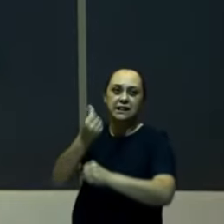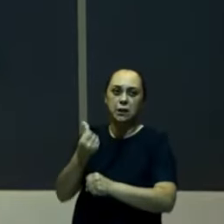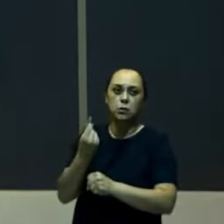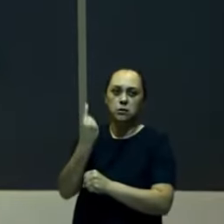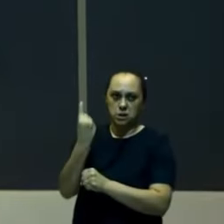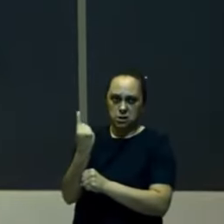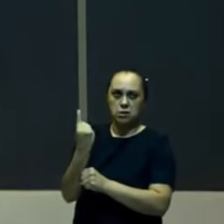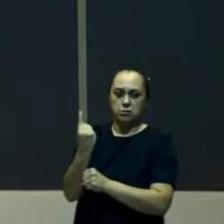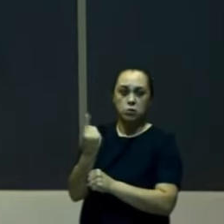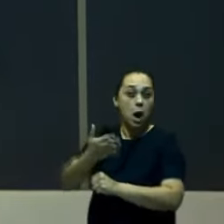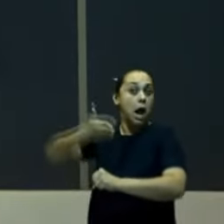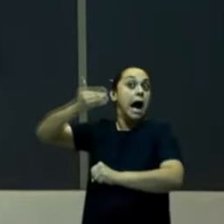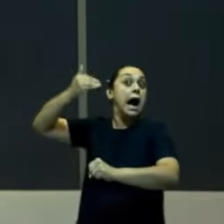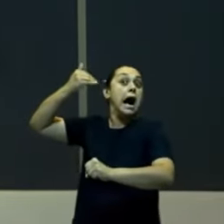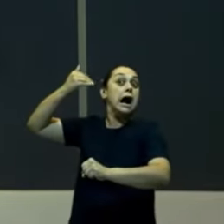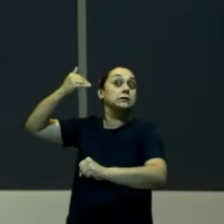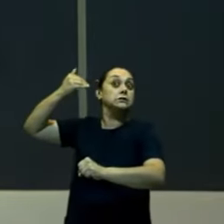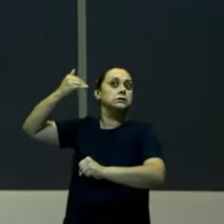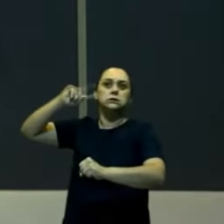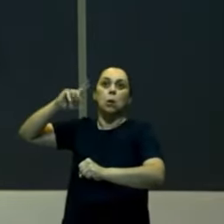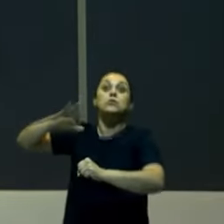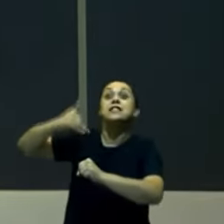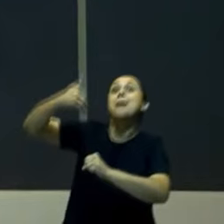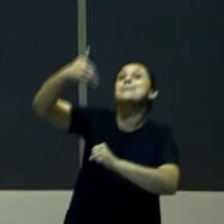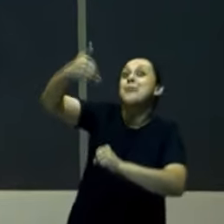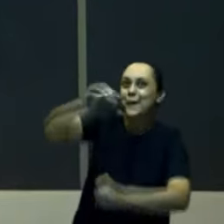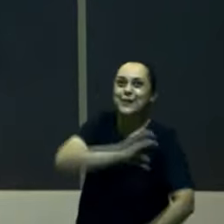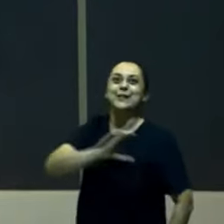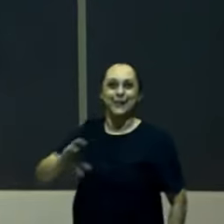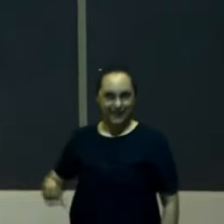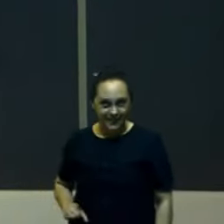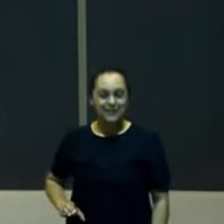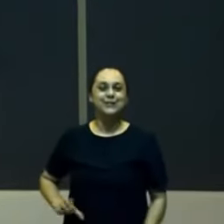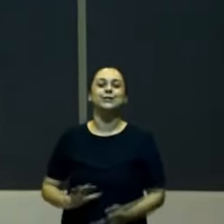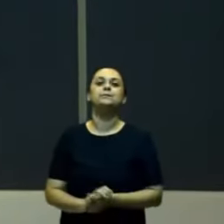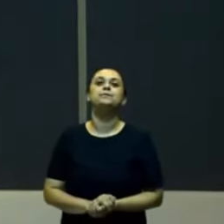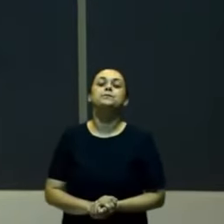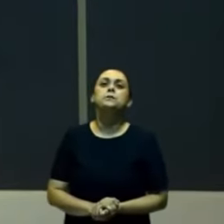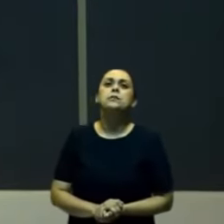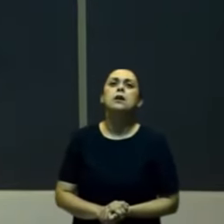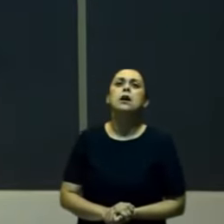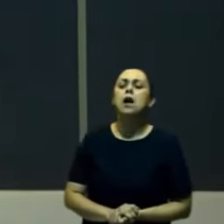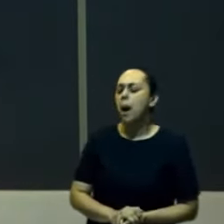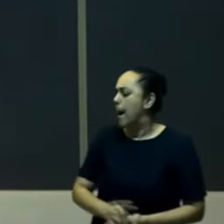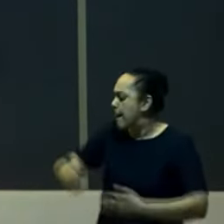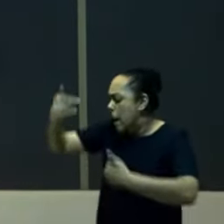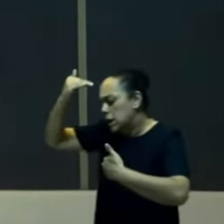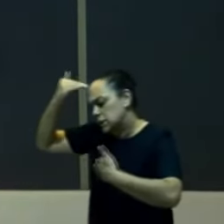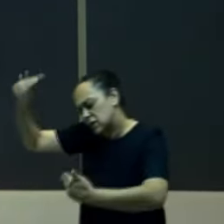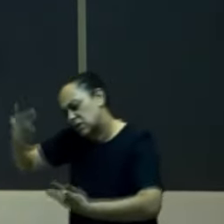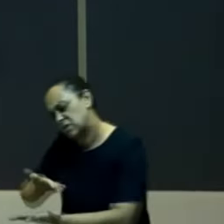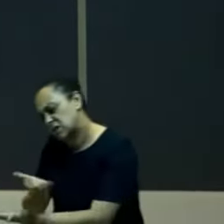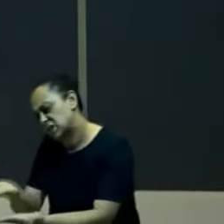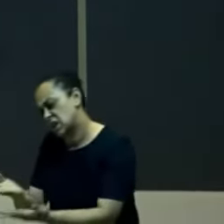10 anos. E Paulo está dizendo o seguinte: vocês têm participado comigo desde o primeiro dia da abertura dessa igreja com